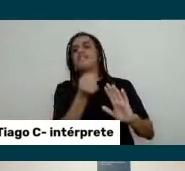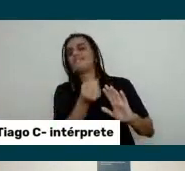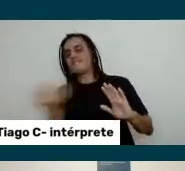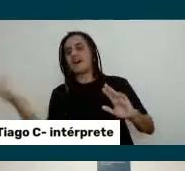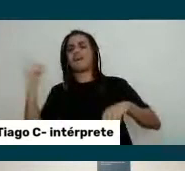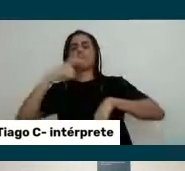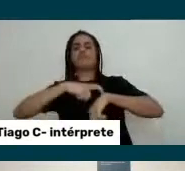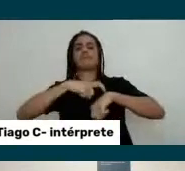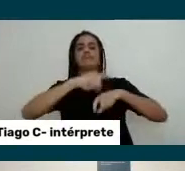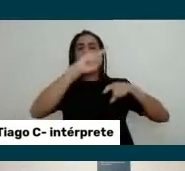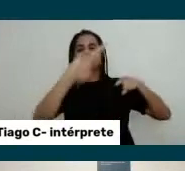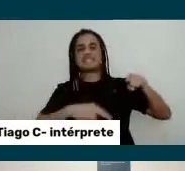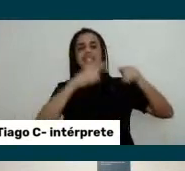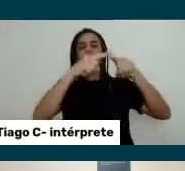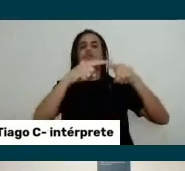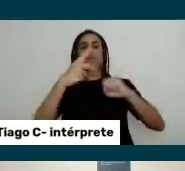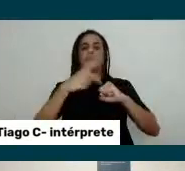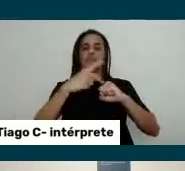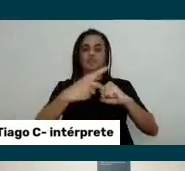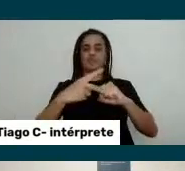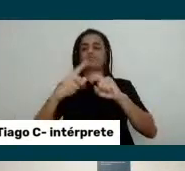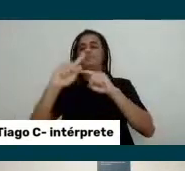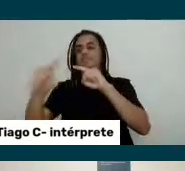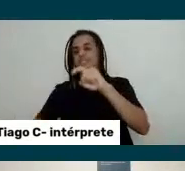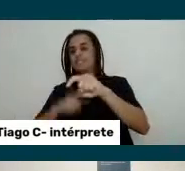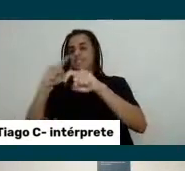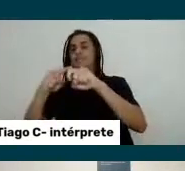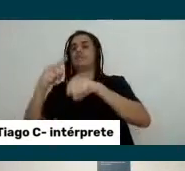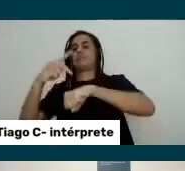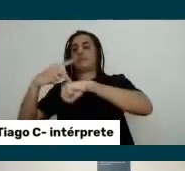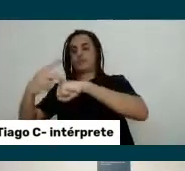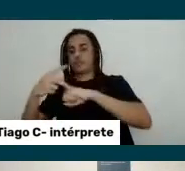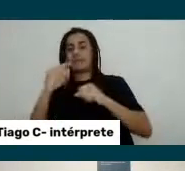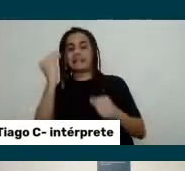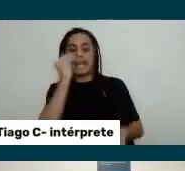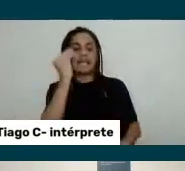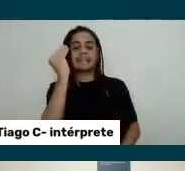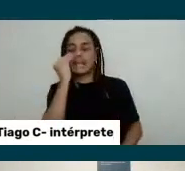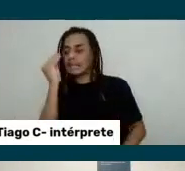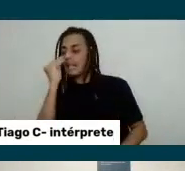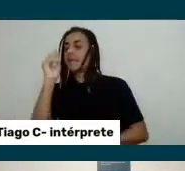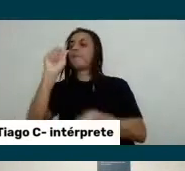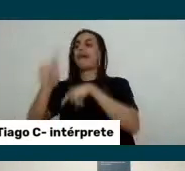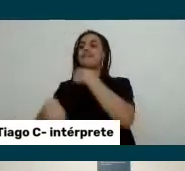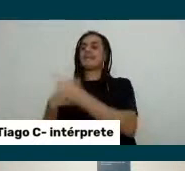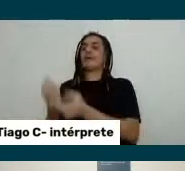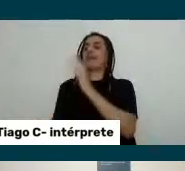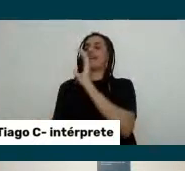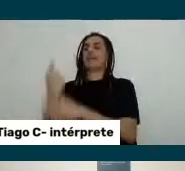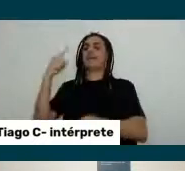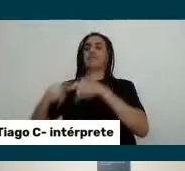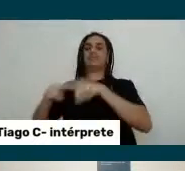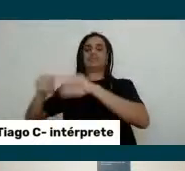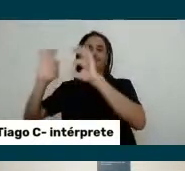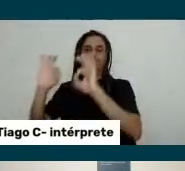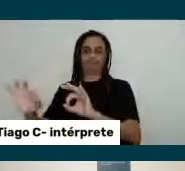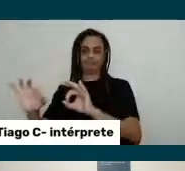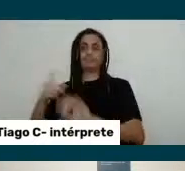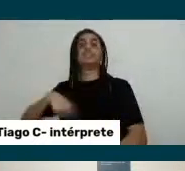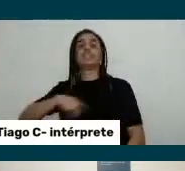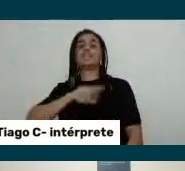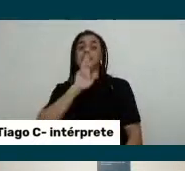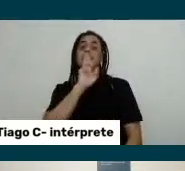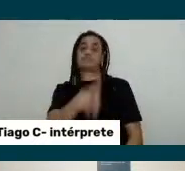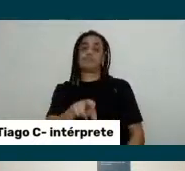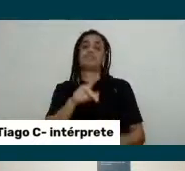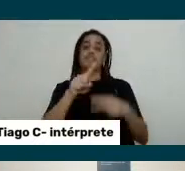consiga entregar no final uma solução que faça sentido. Então, para isso, a gente responde duas perguntas, que é o porquê, qual é a solução